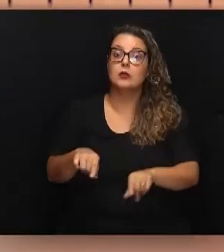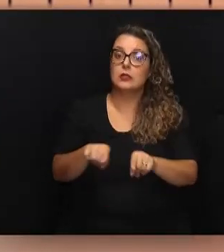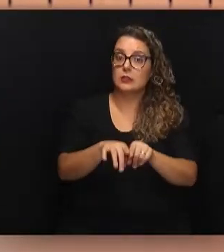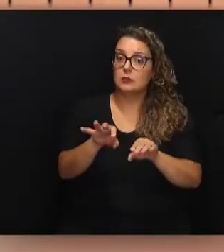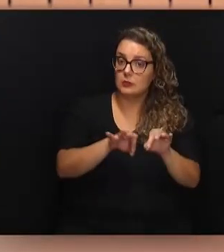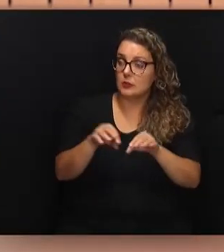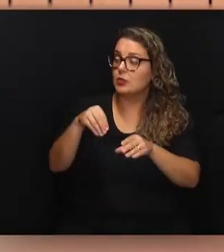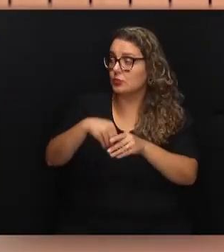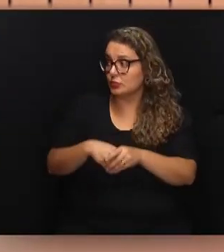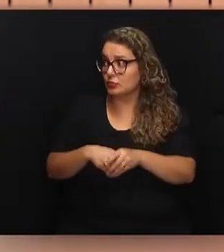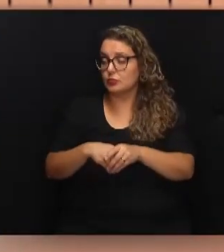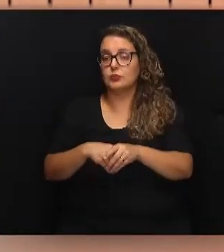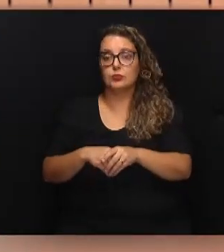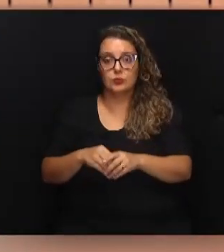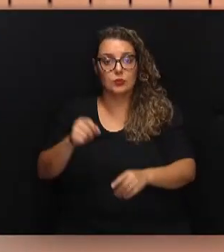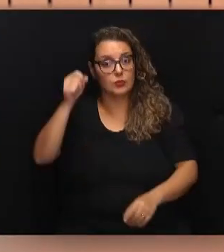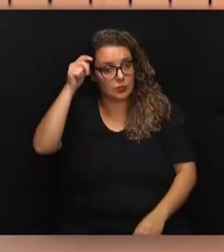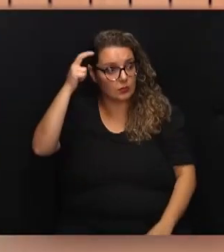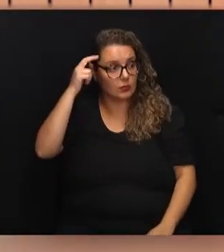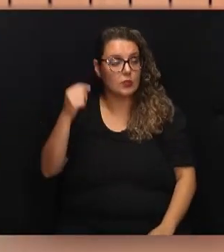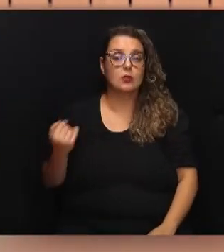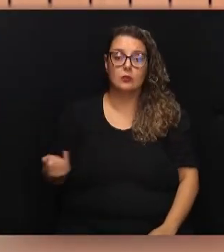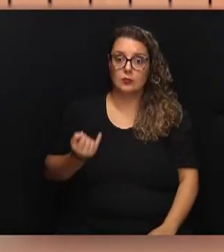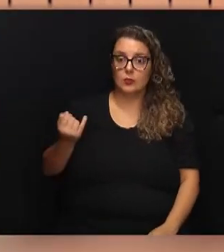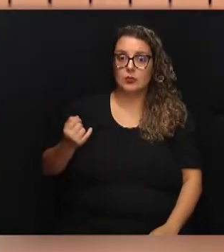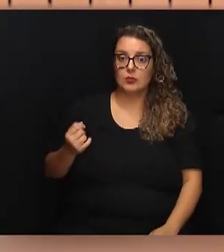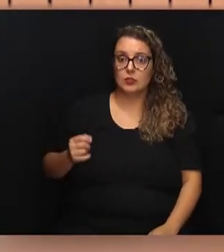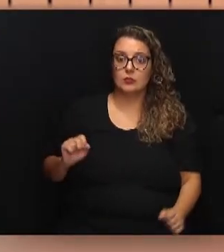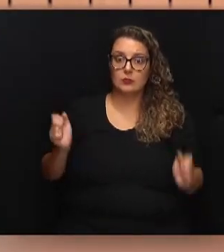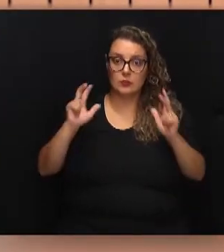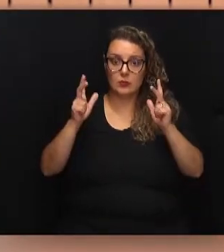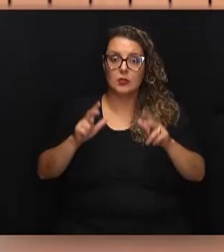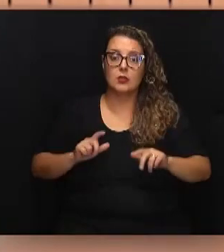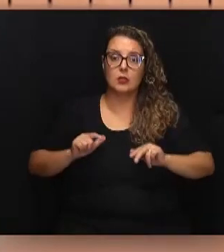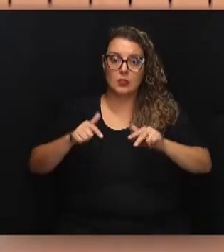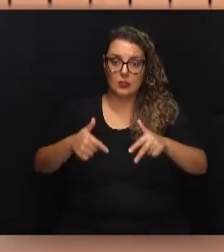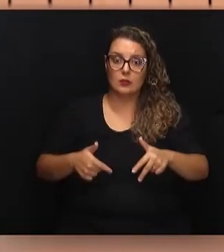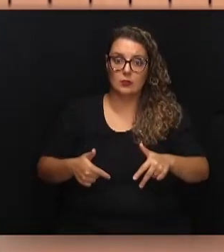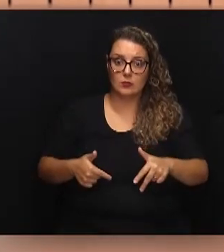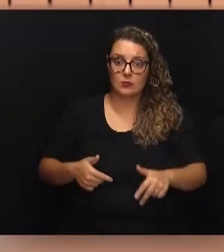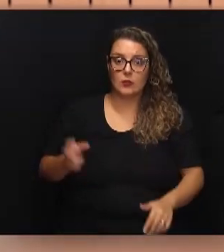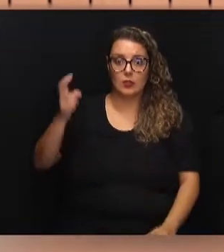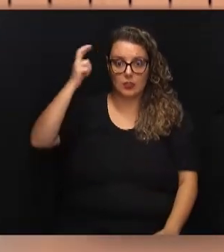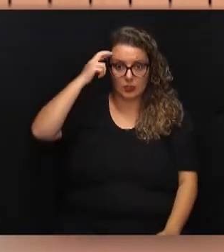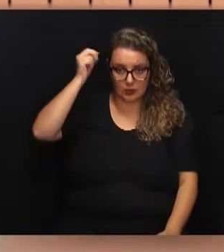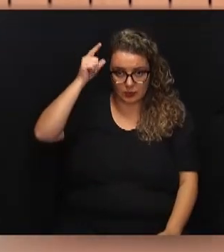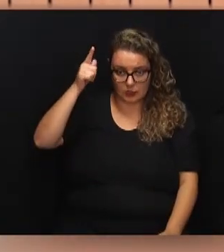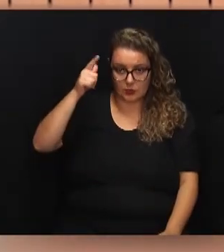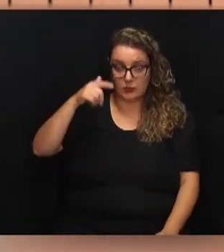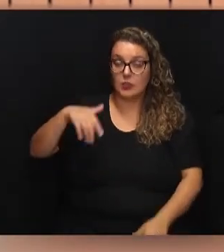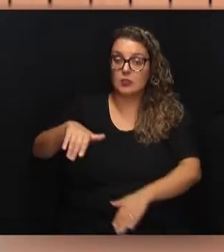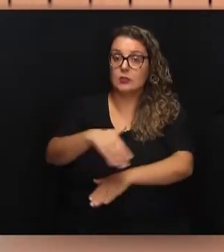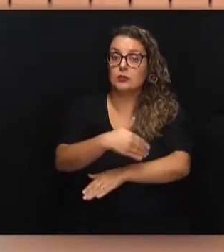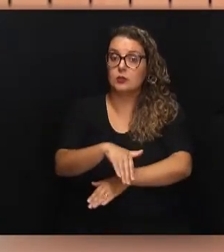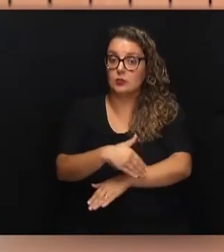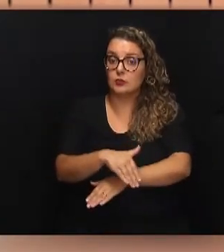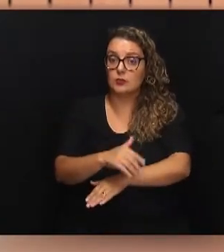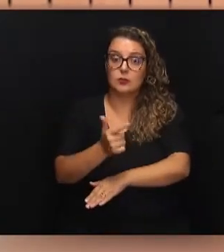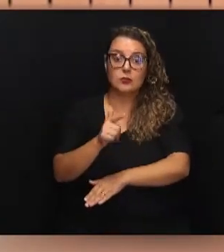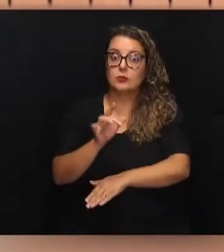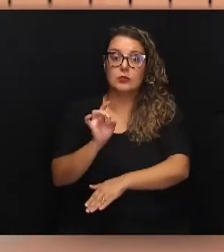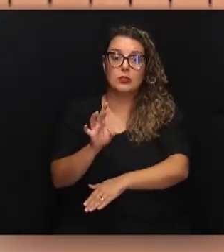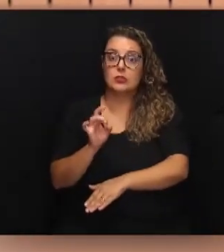Cultura. E é importante que a gente esteja atento, né, e atuante. A cultura nas ruas, ela não tem